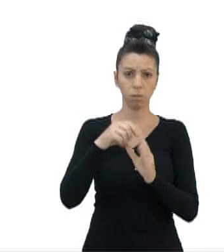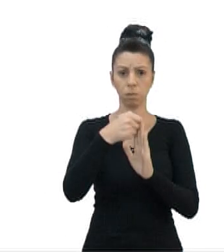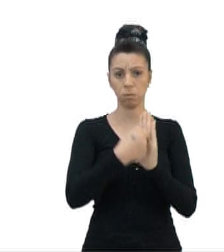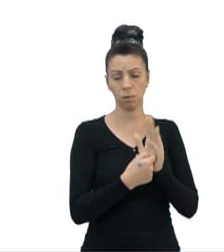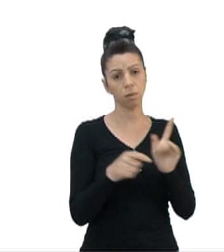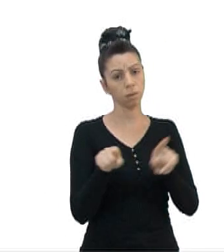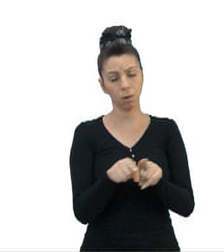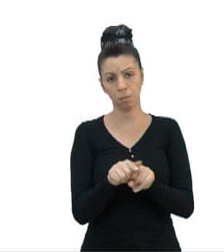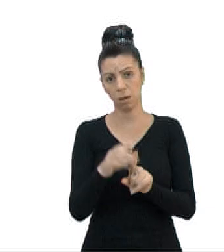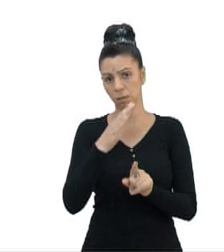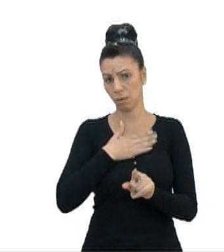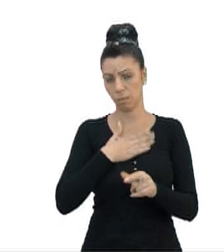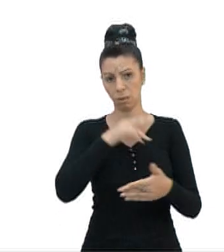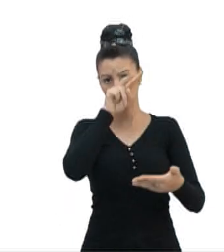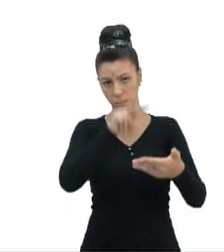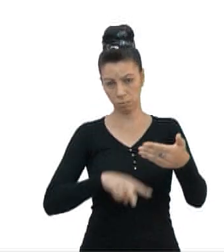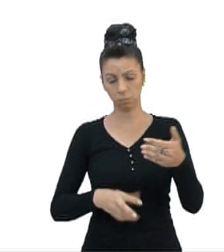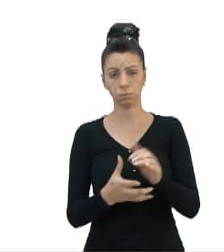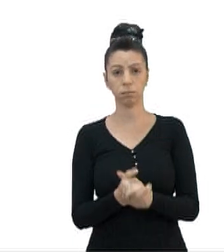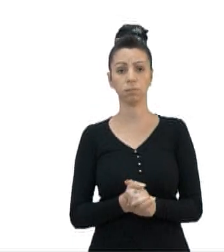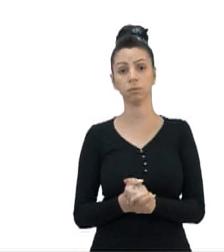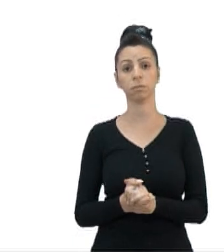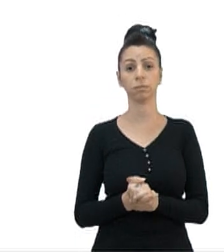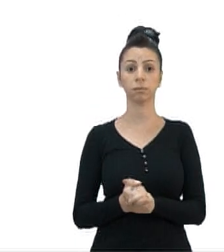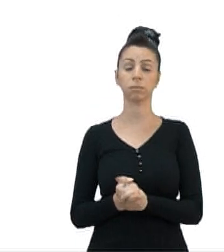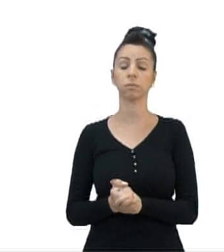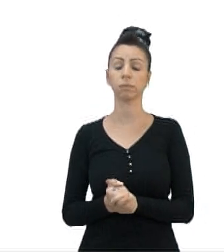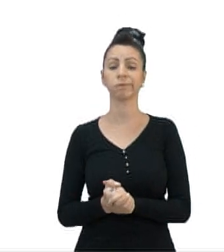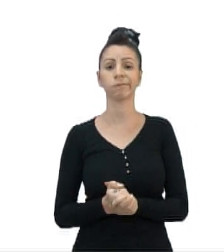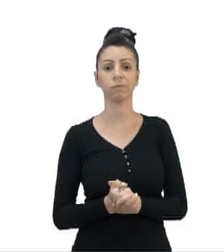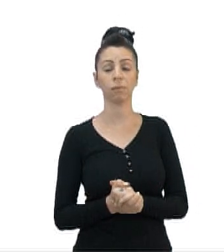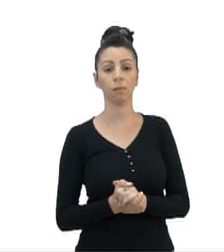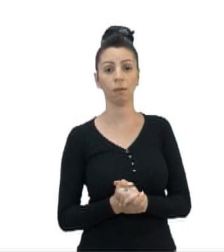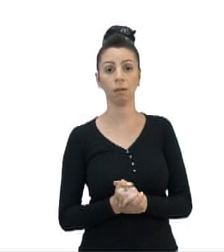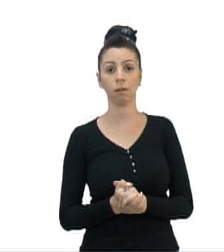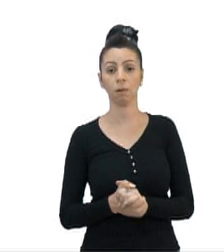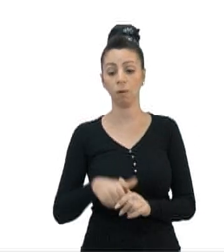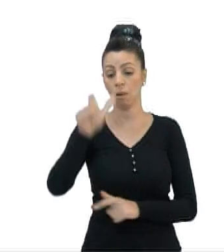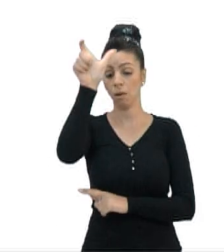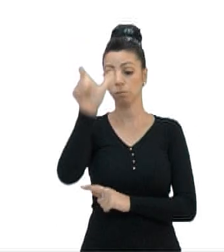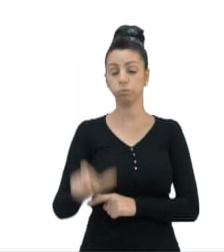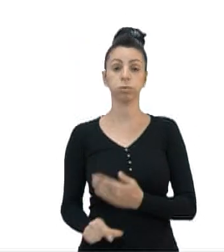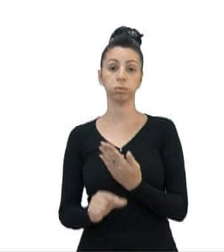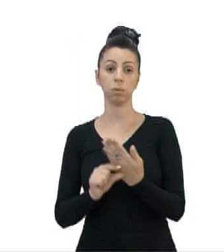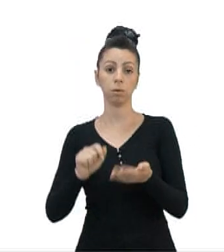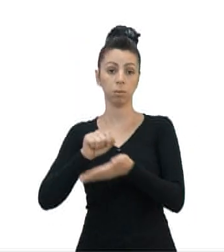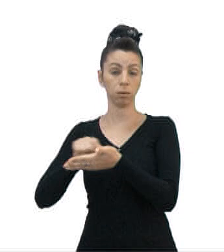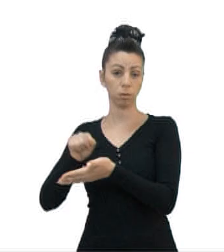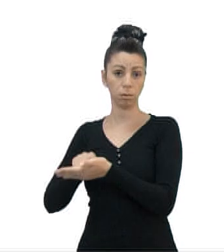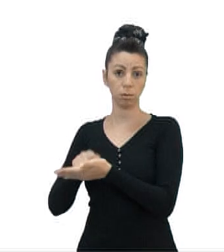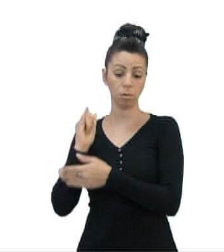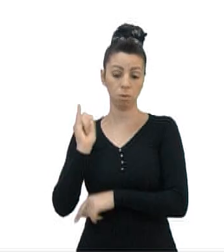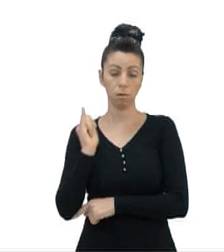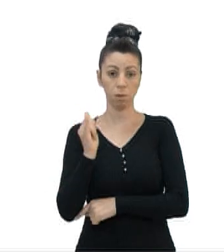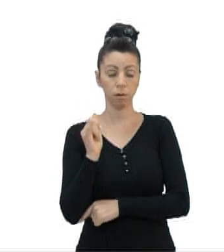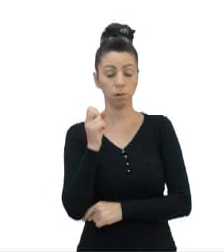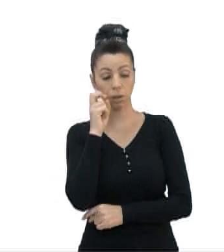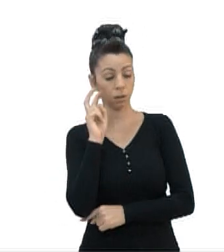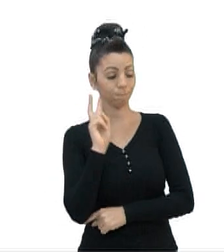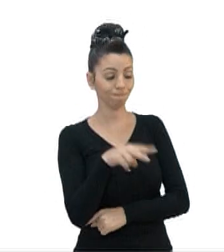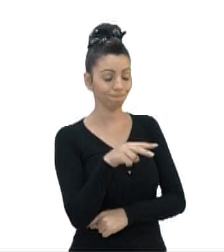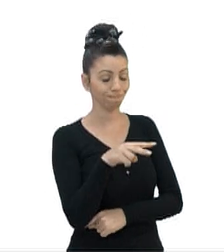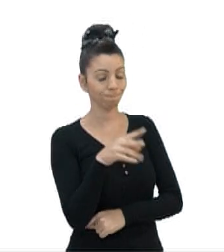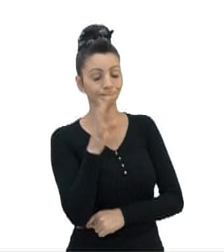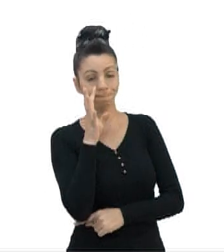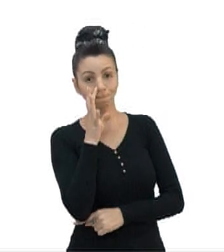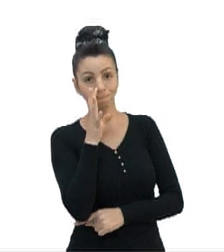leitura. O eu lírico parece admirado ao ver a cena, né? Então, assim, e a professora Maísa? A professora Maísa,